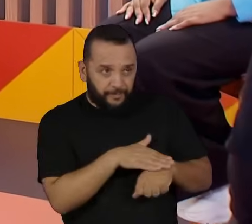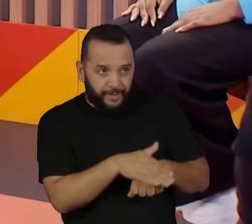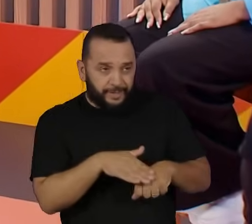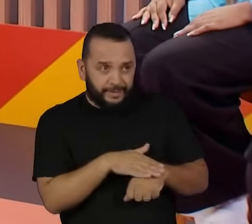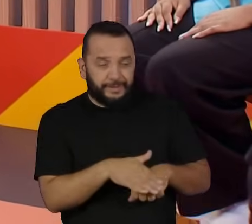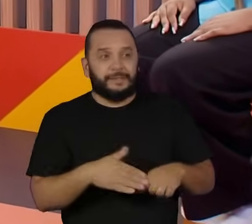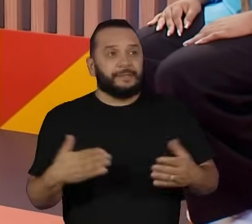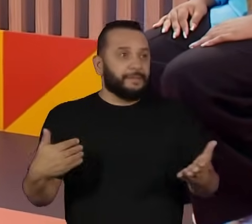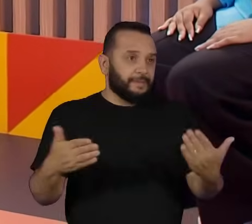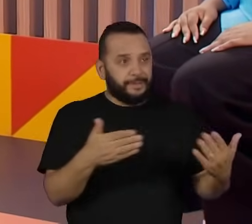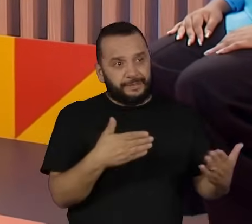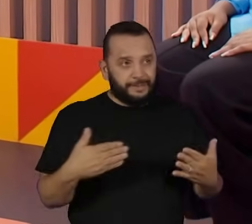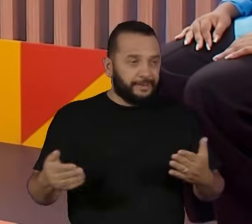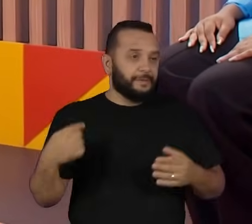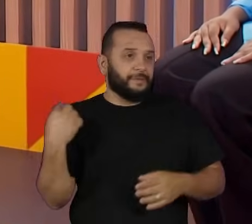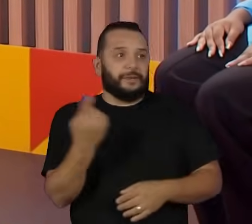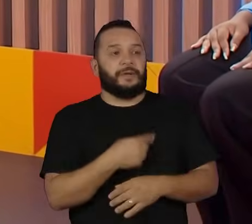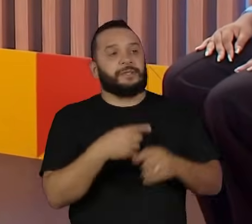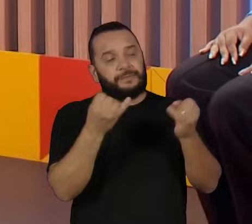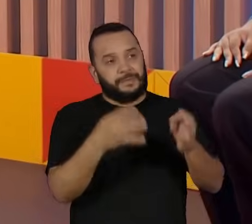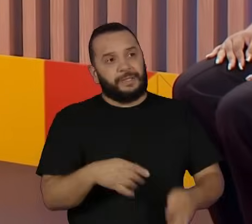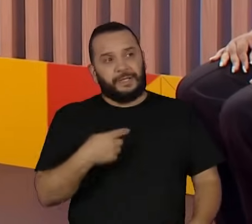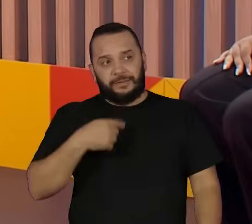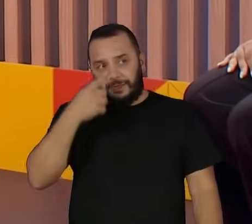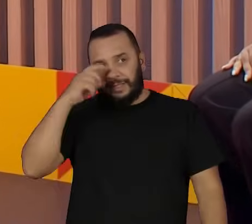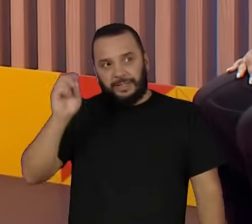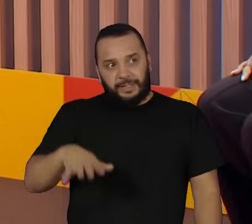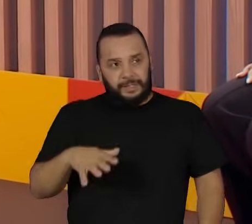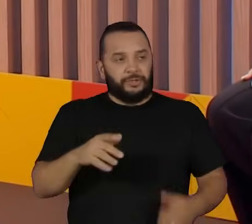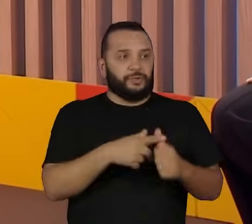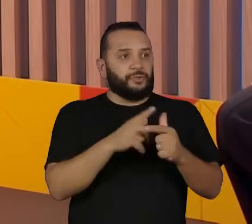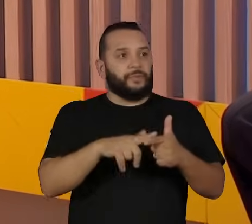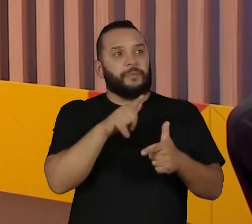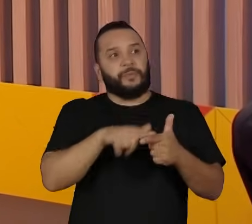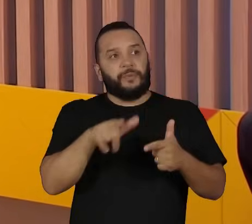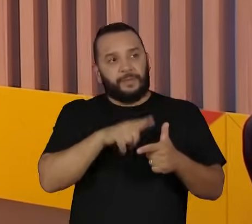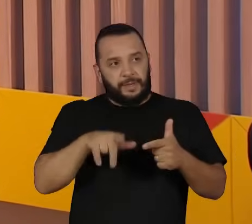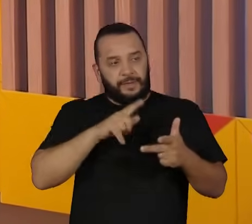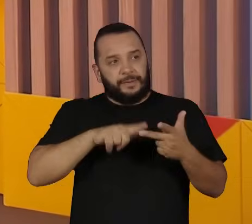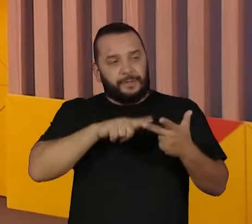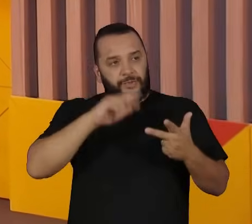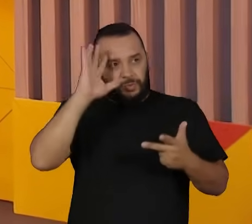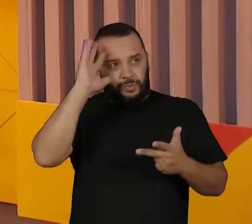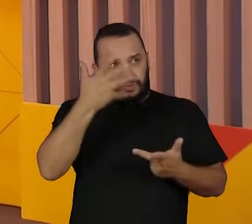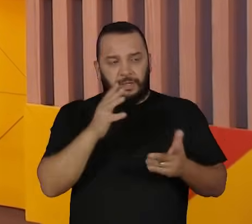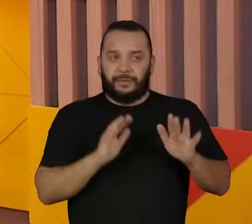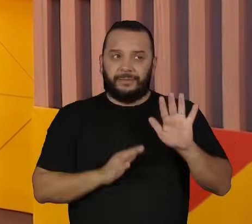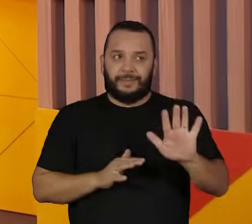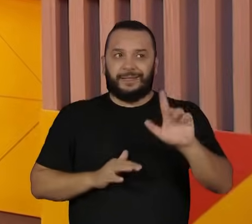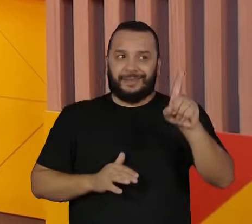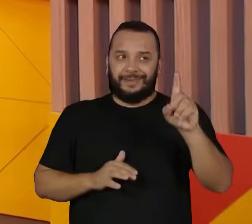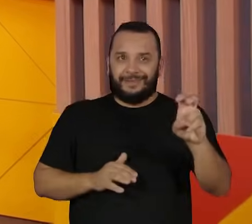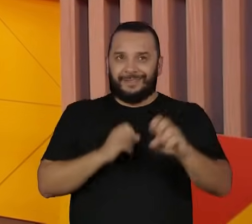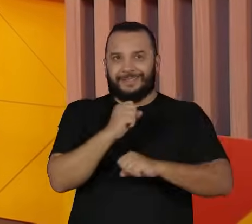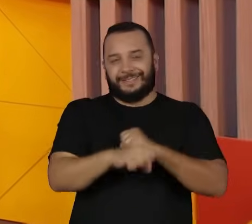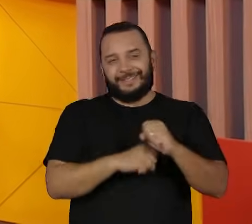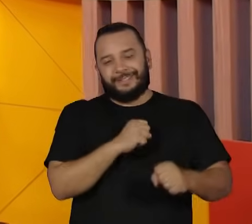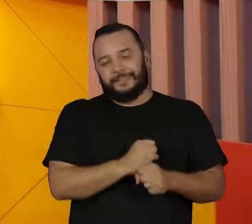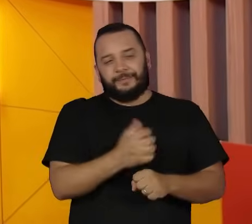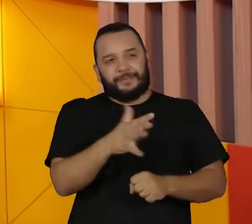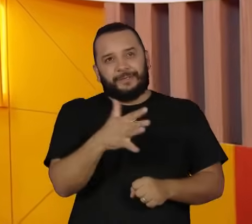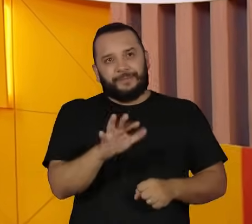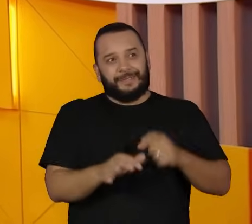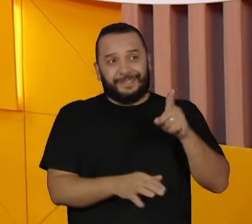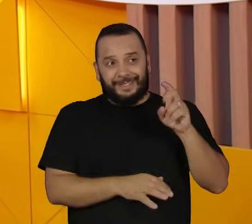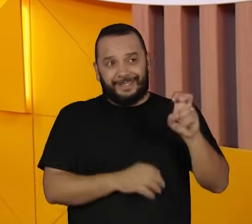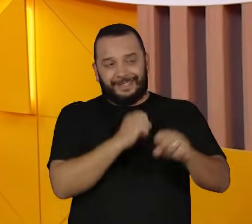falar, a gente está aqui falando de lixo, de problemas, de soluções. E já há quase 15 anos, vai completar 15 anos que nós